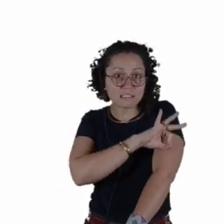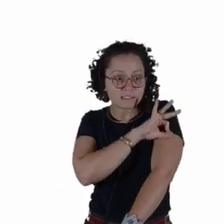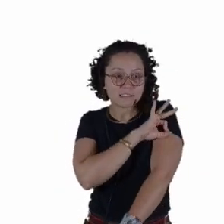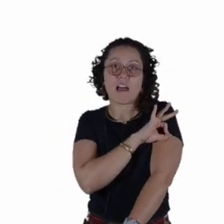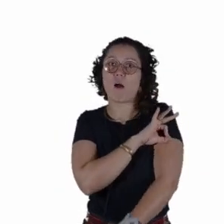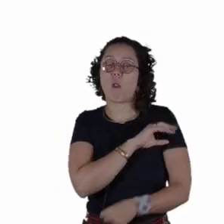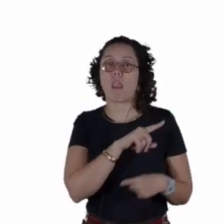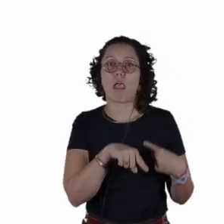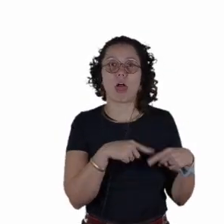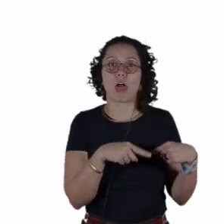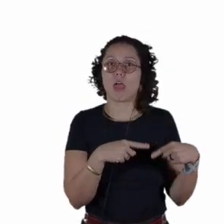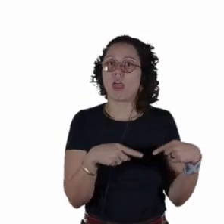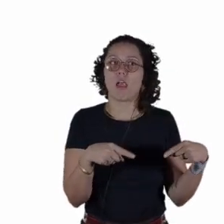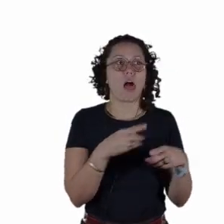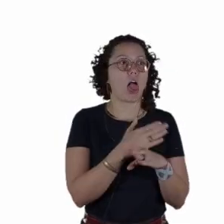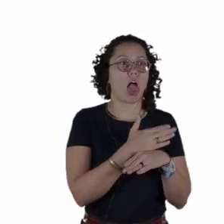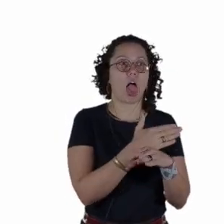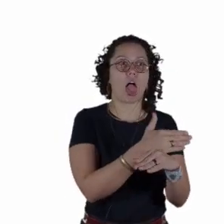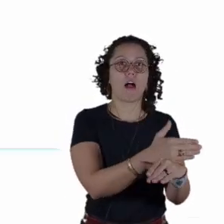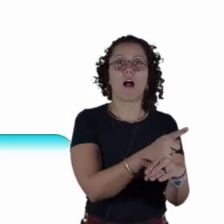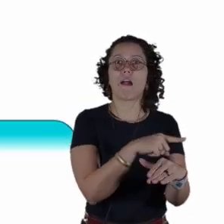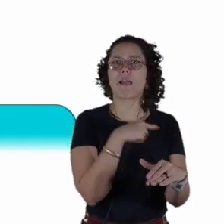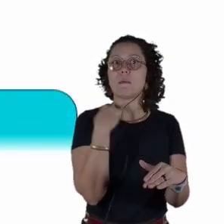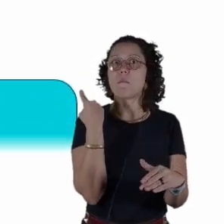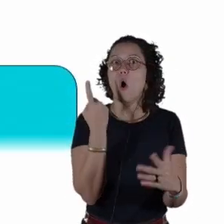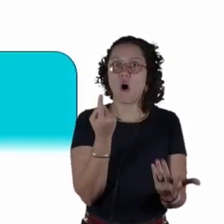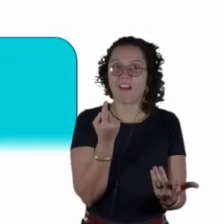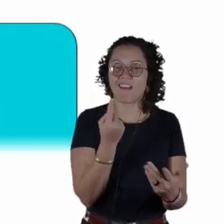morre. Tá?